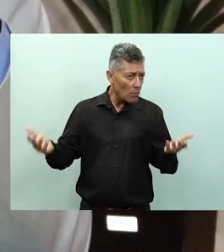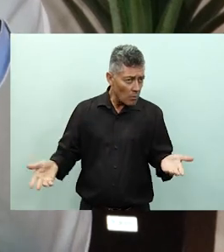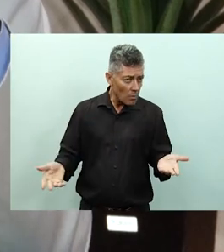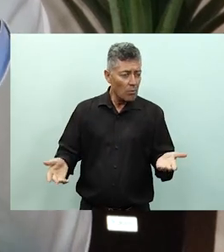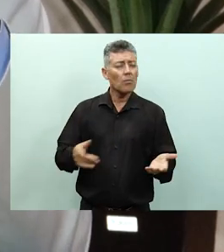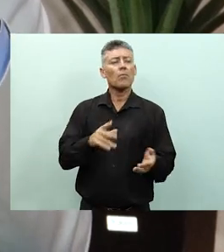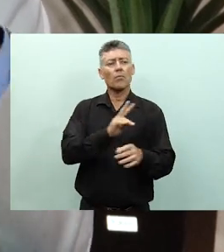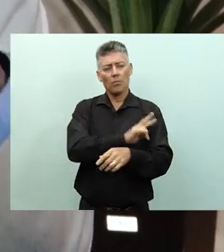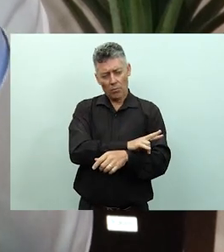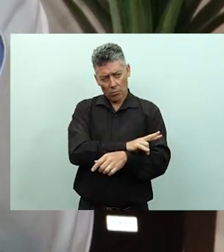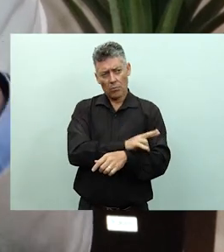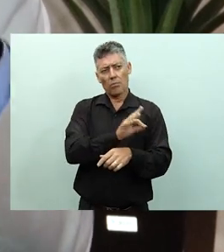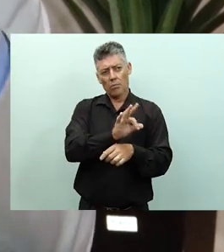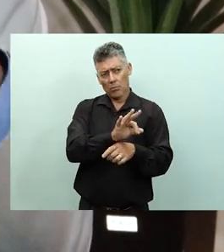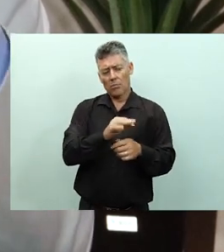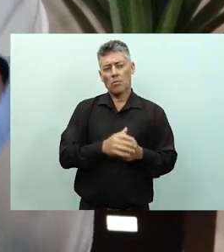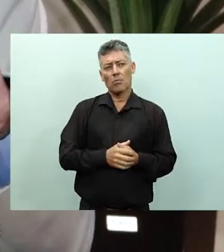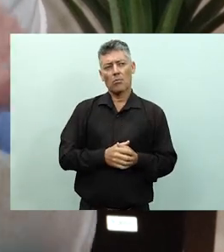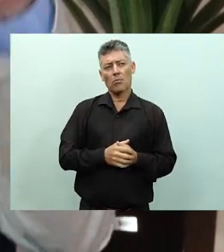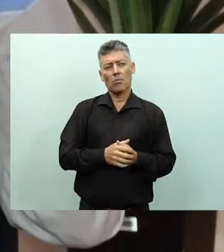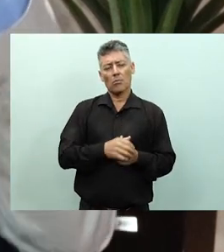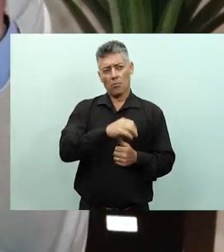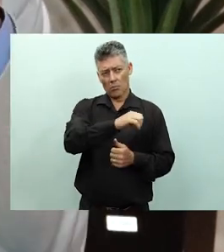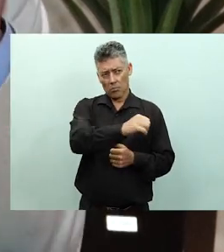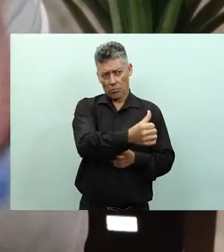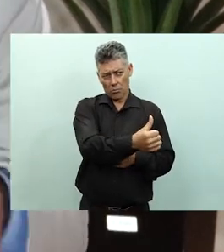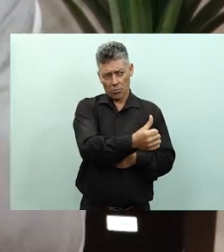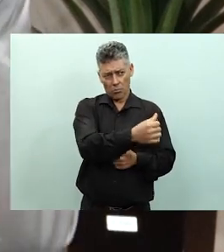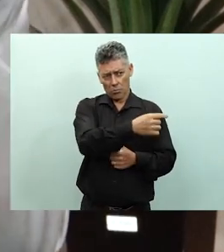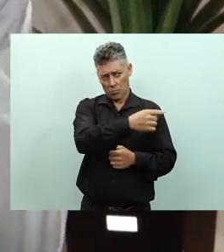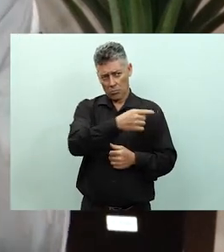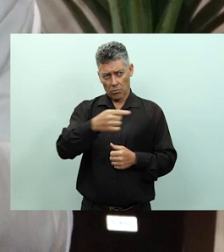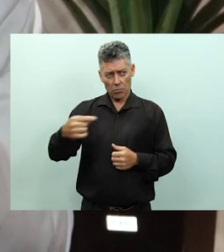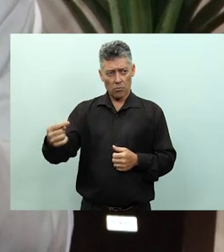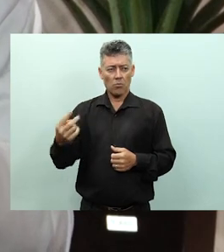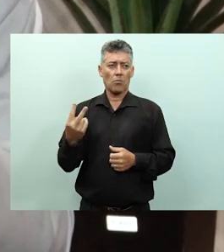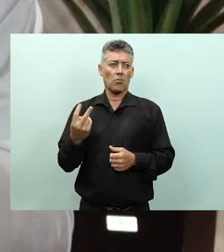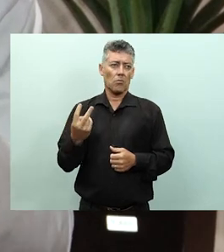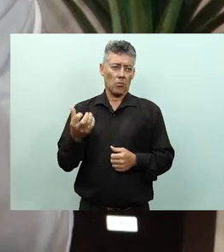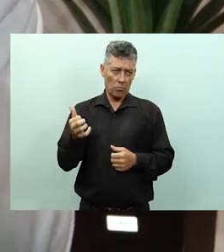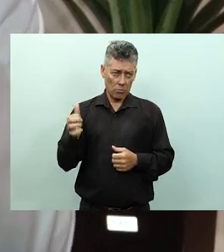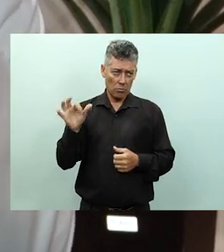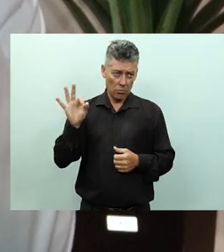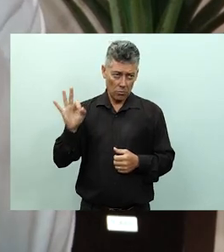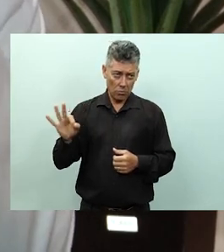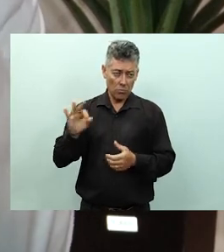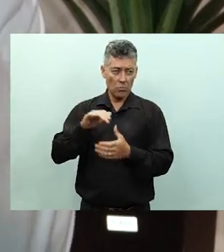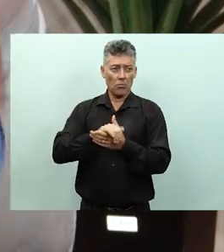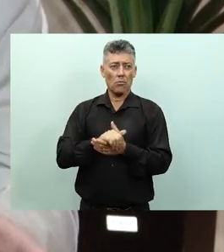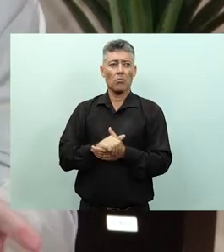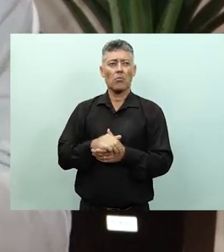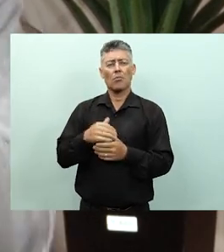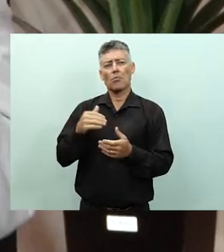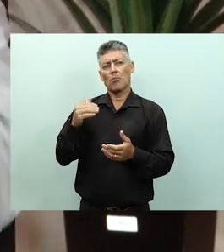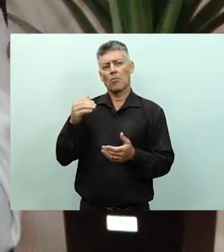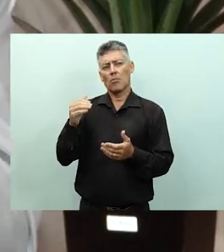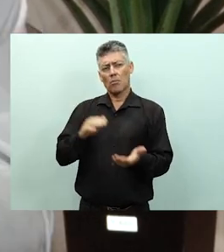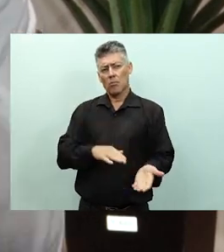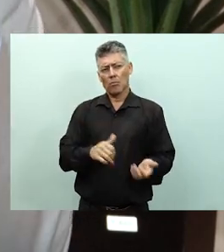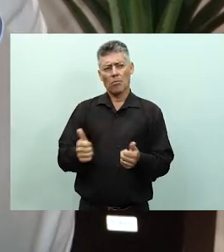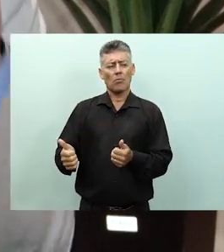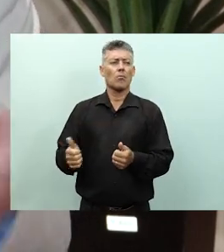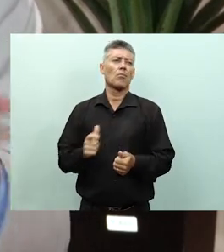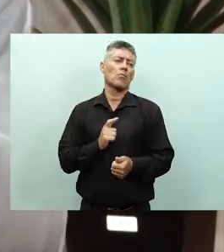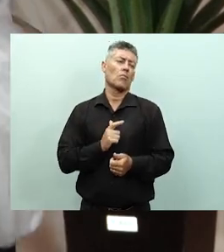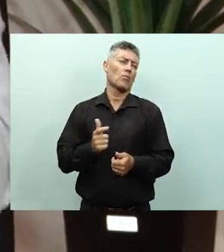Norte, era Vilma Maria de Faria. De 96 a 2010, ela casou e batizou.